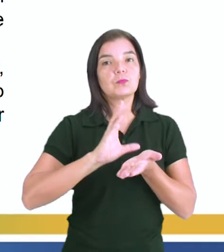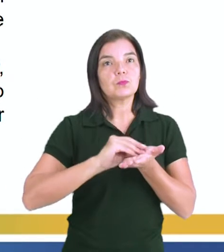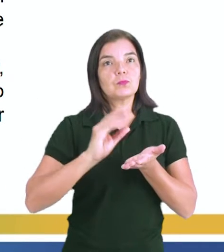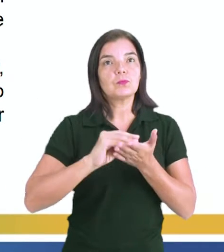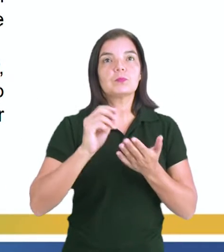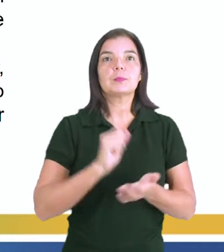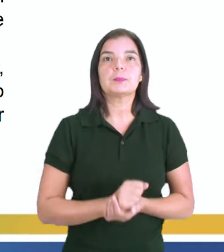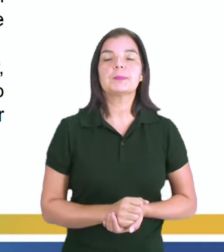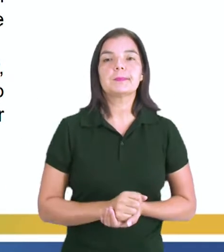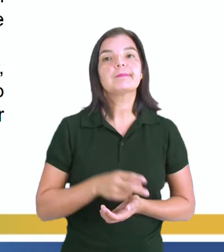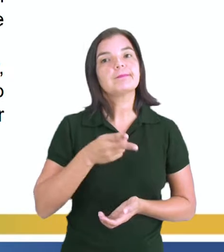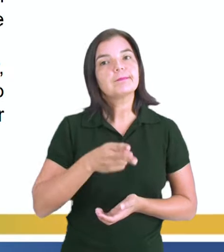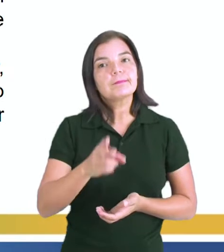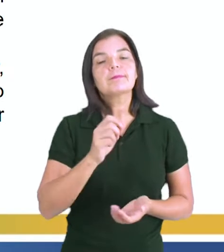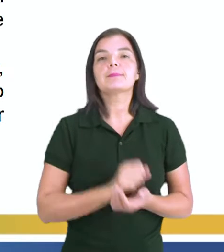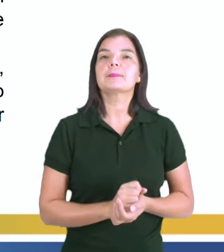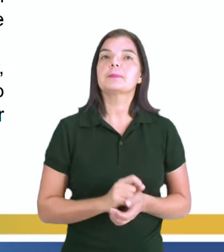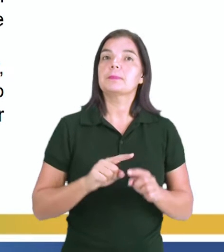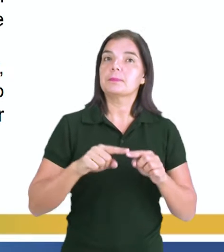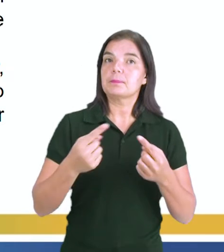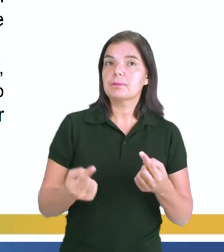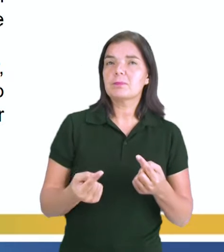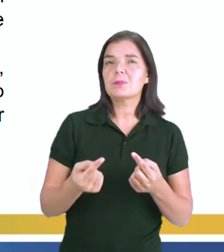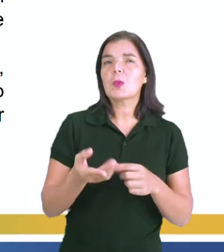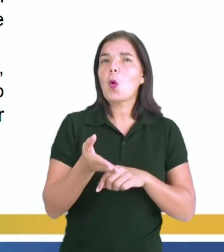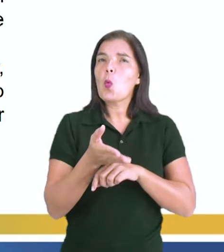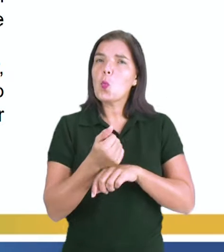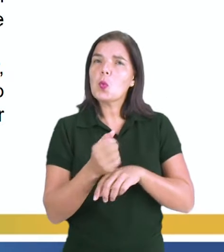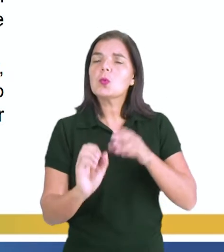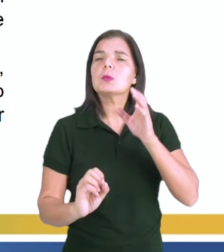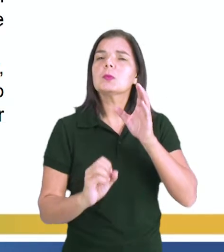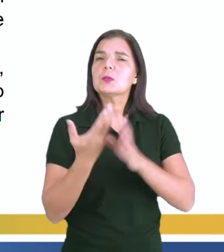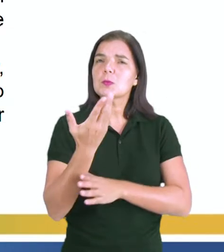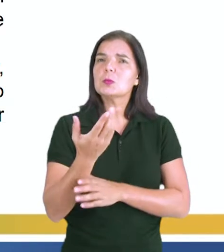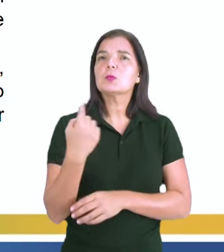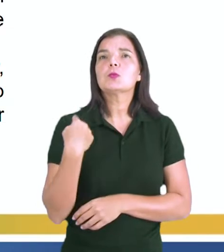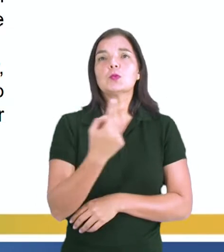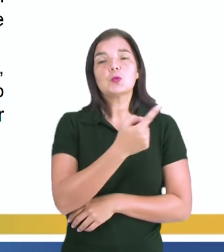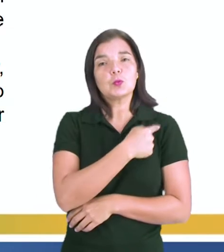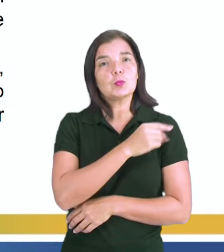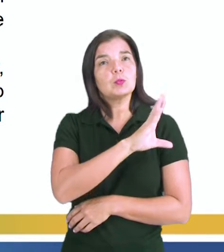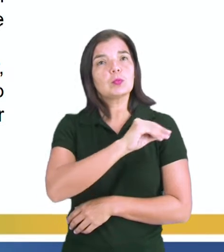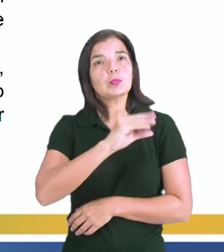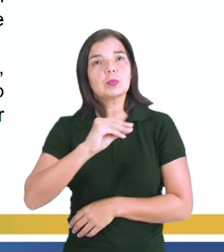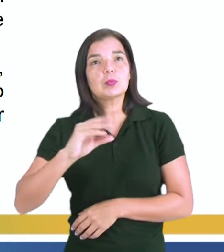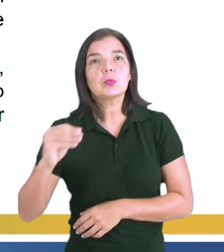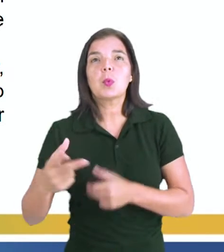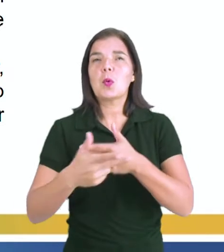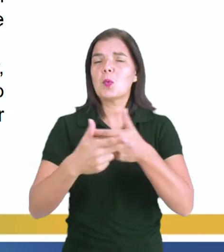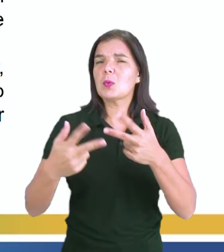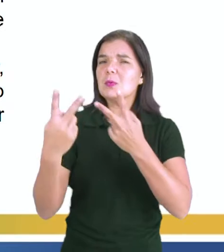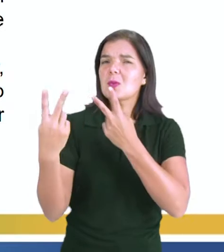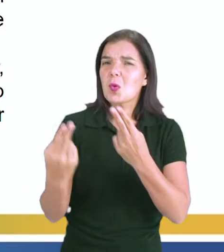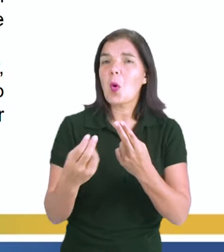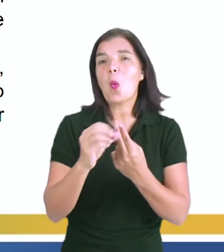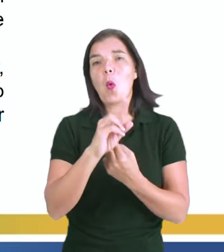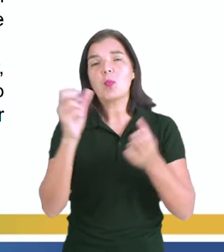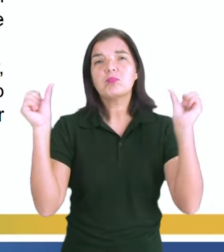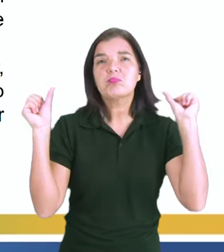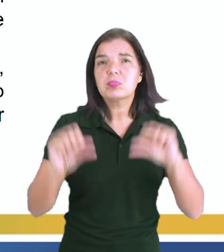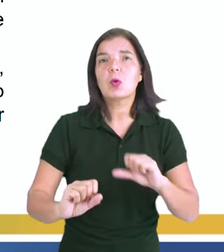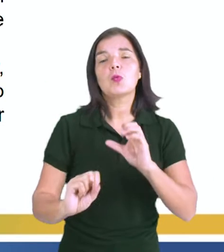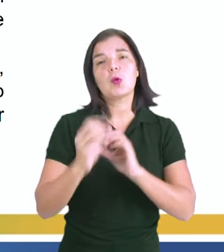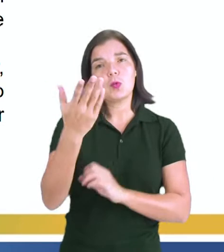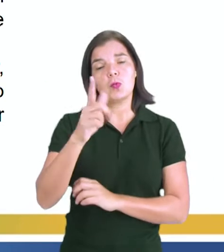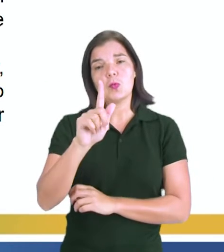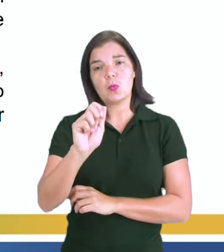opinião. Ele continua: pois, dentro de poucos dias, vai acontecer com nossos adolescentes coisa igual ou pior do que aconteceu